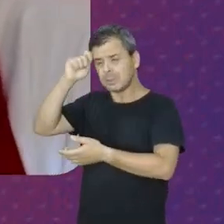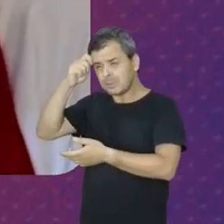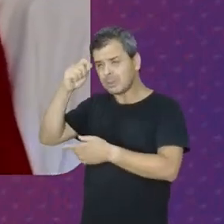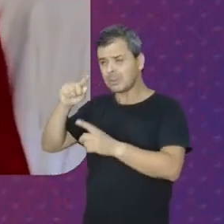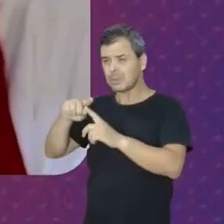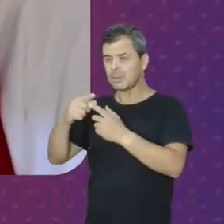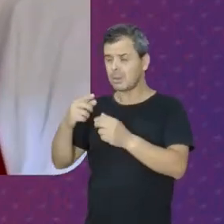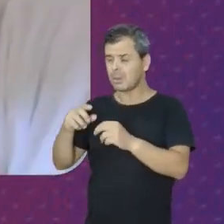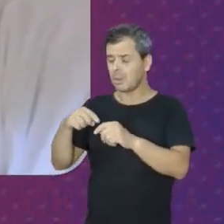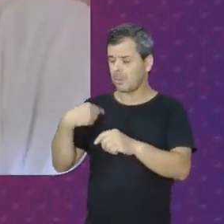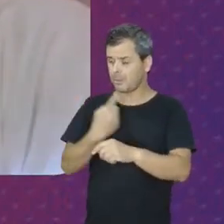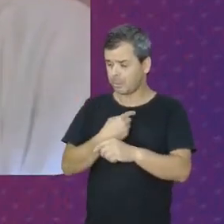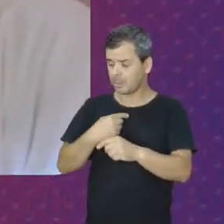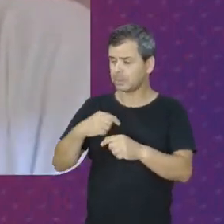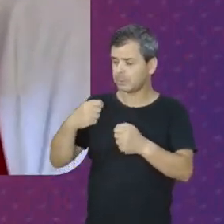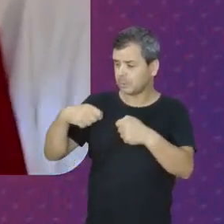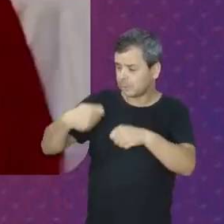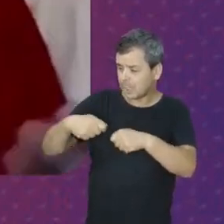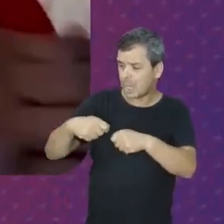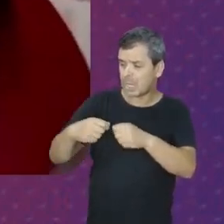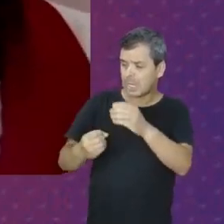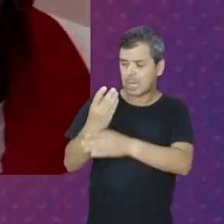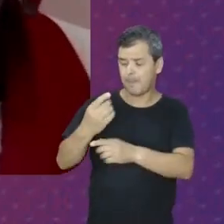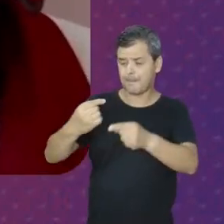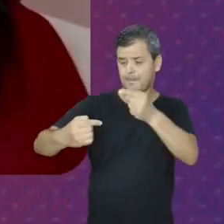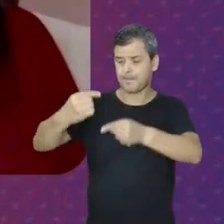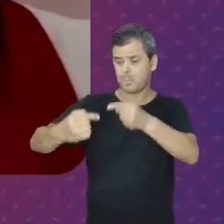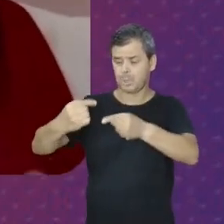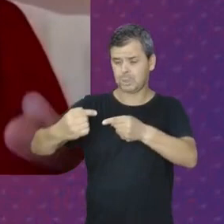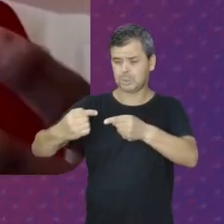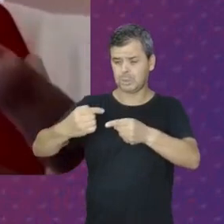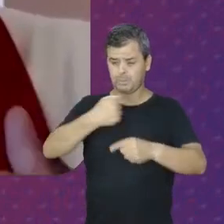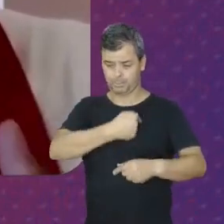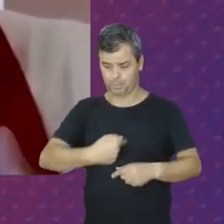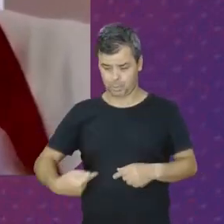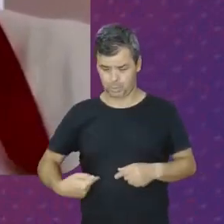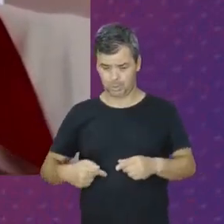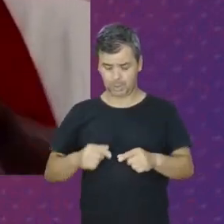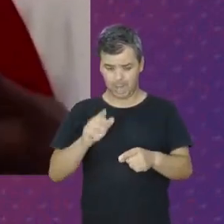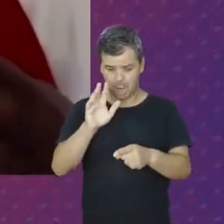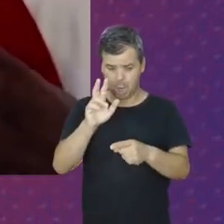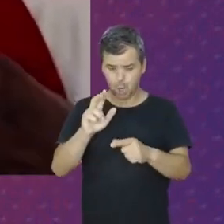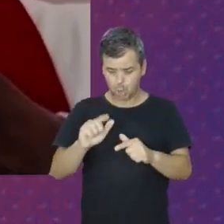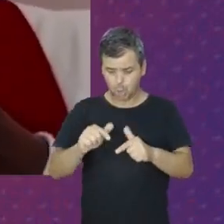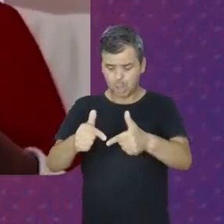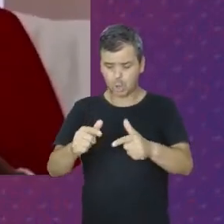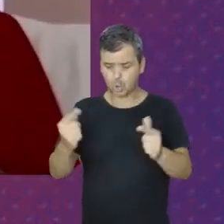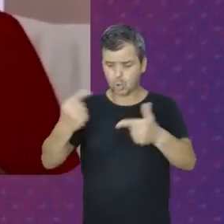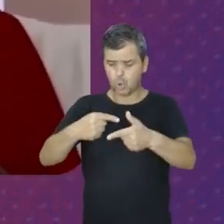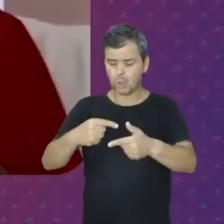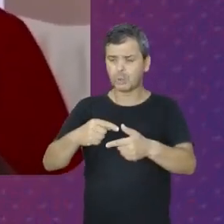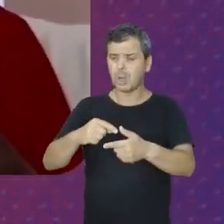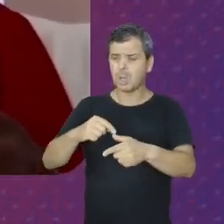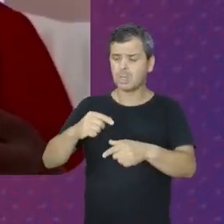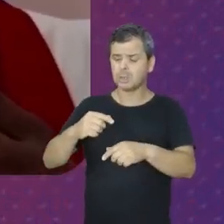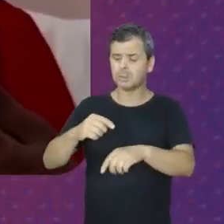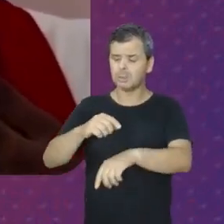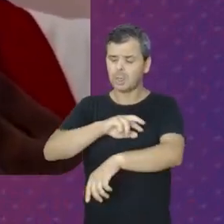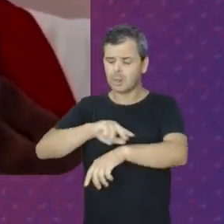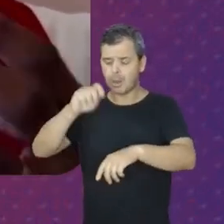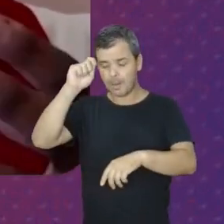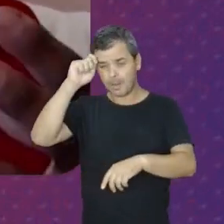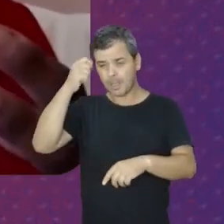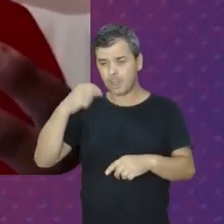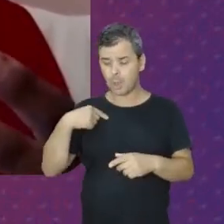eficácias de políticas públicas para combater o racismo. O Estado ele precisa compreender que